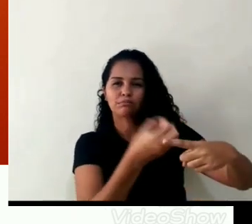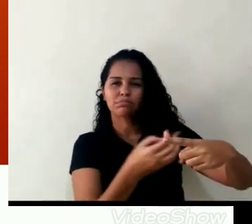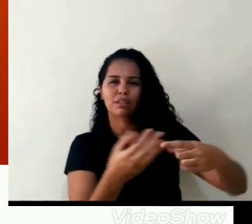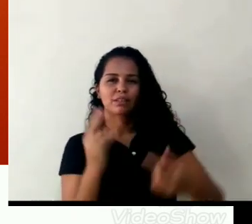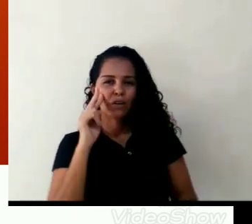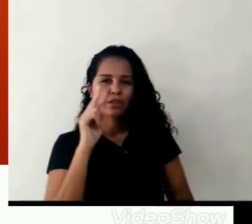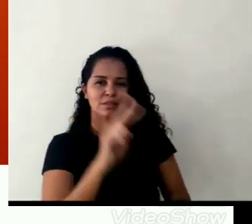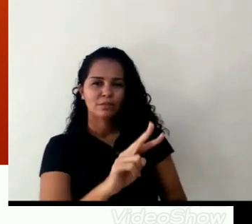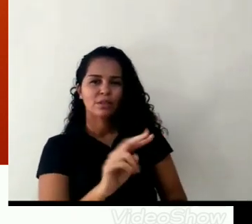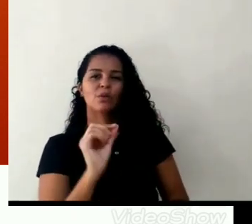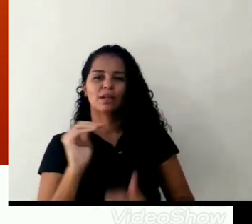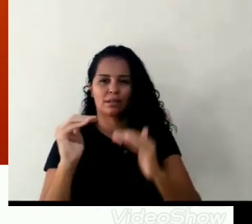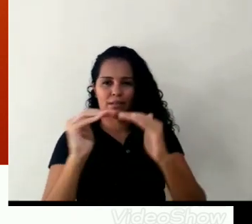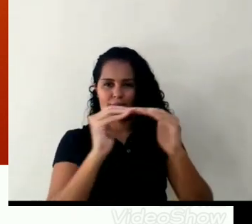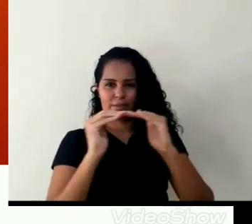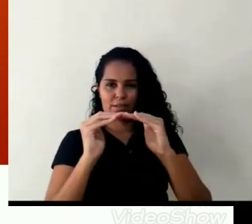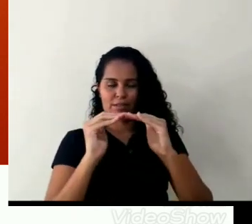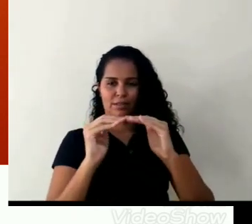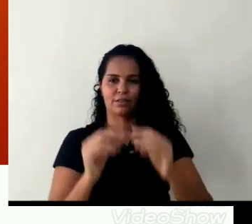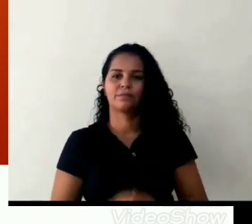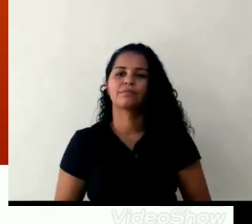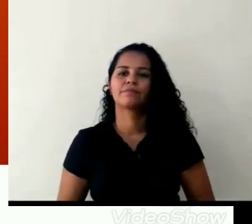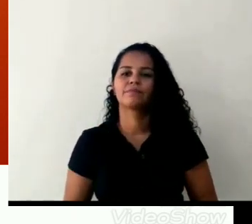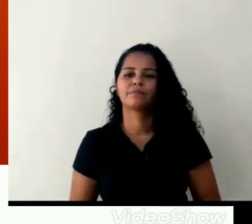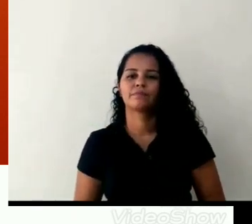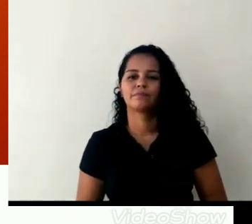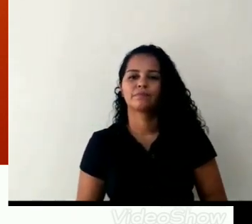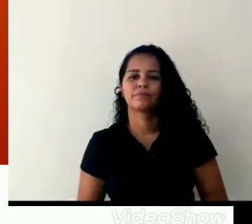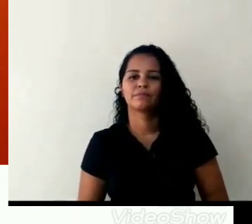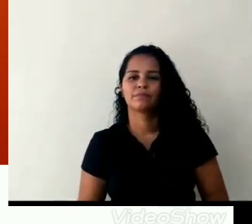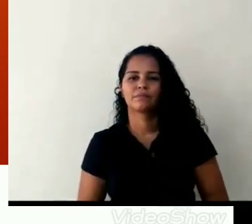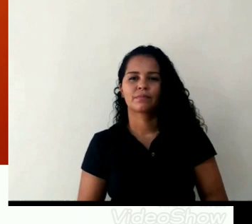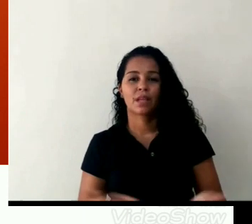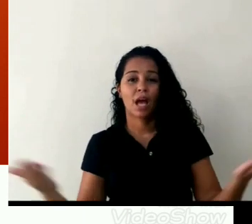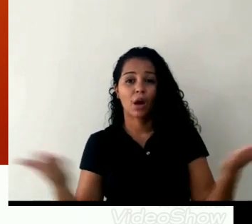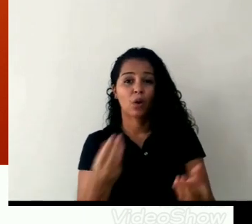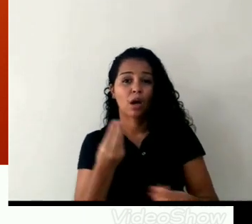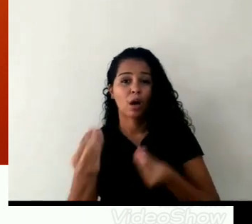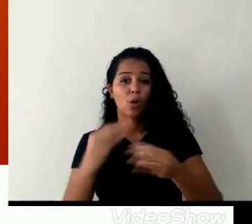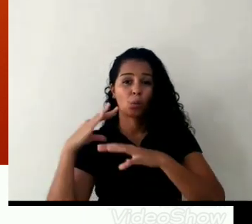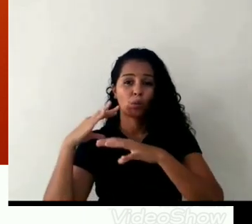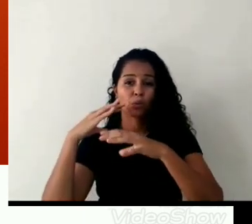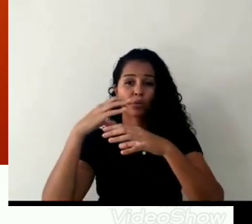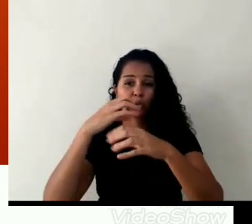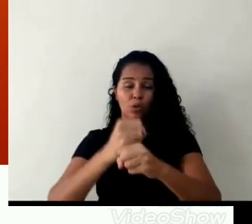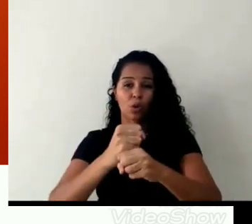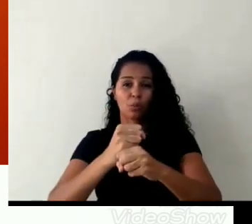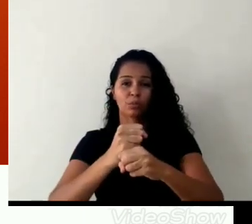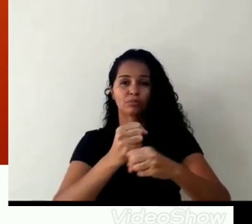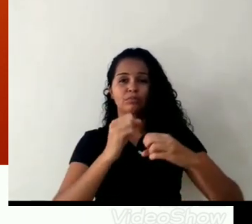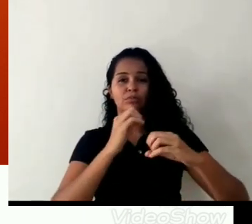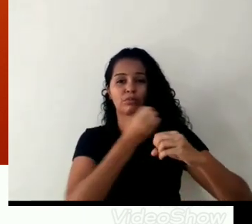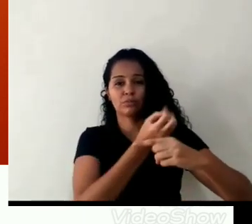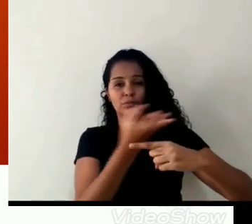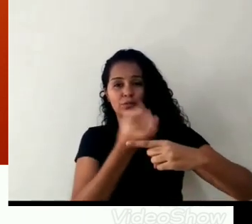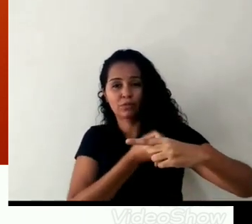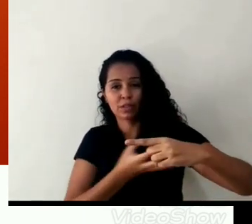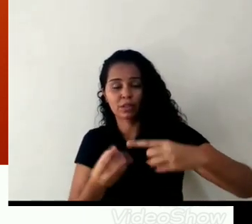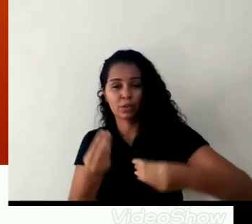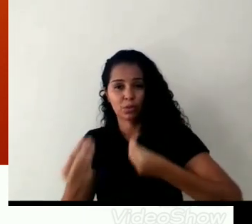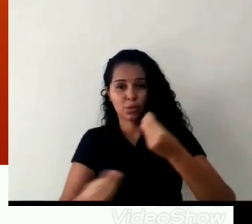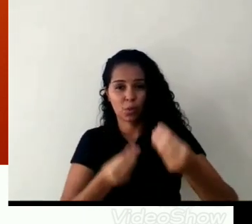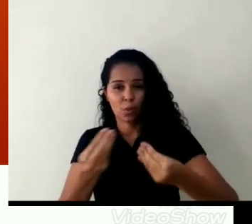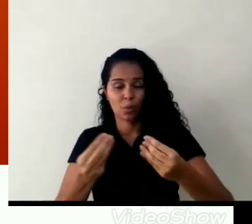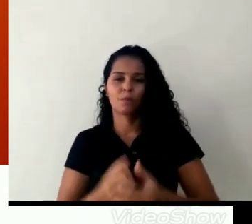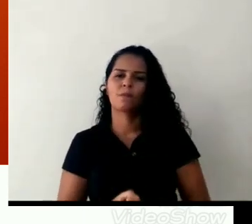como somar frações. Como eu somo frações? A resposta é depende. Se os denominadores forem iguais, como por exemplo na